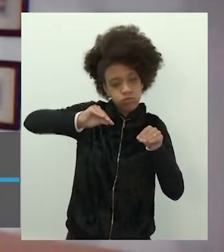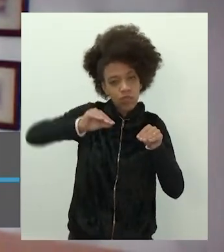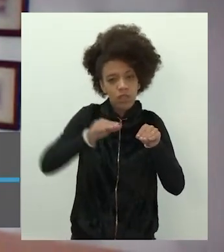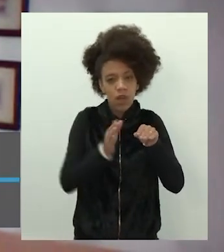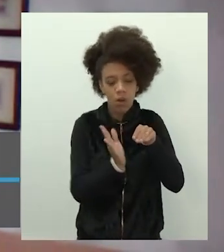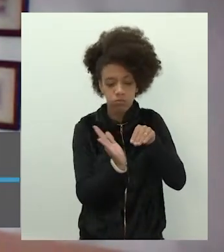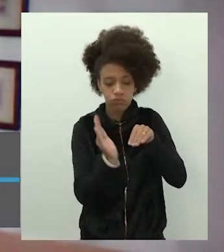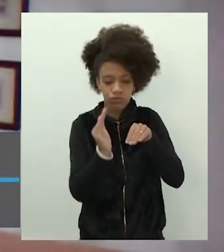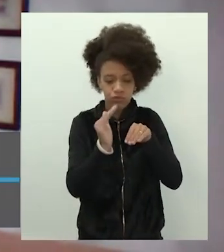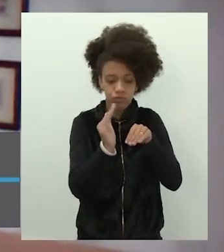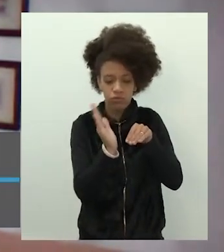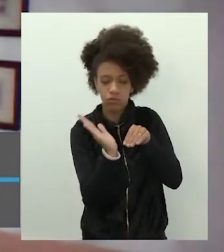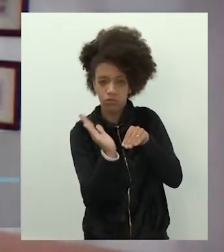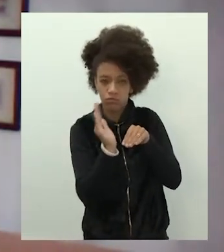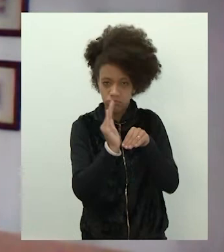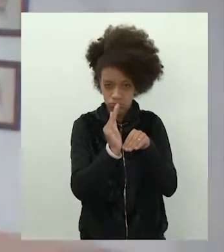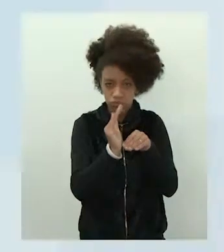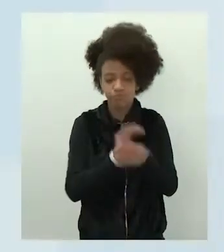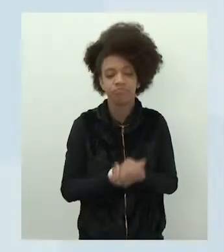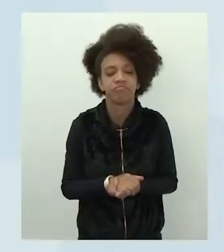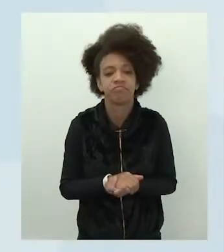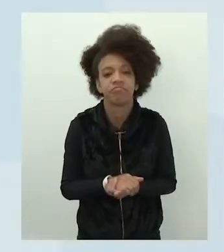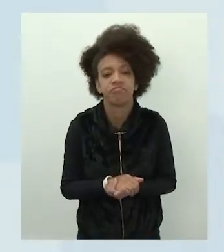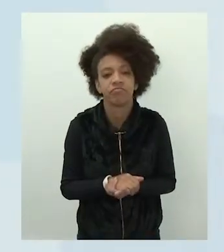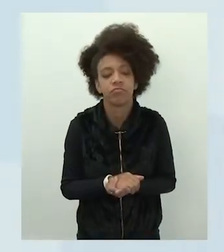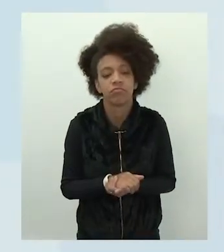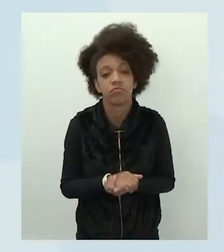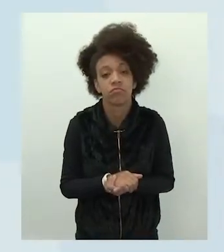tá? Próximo.